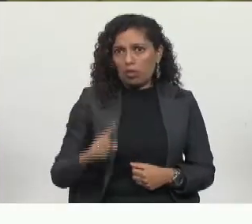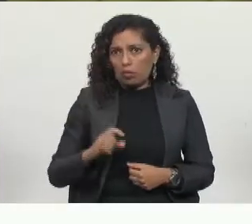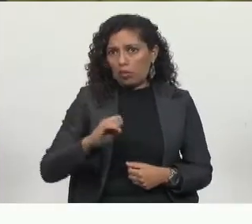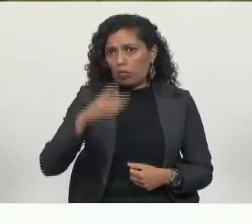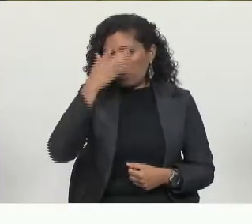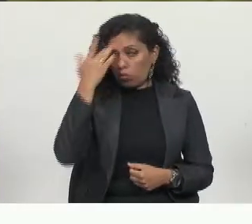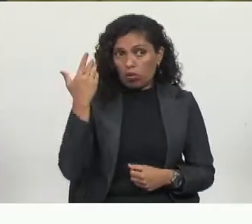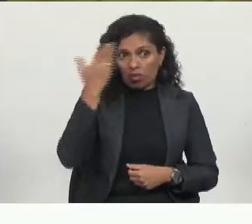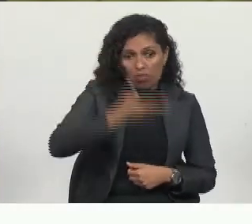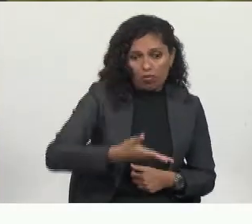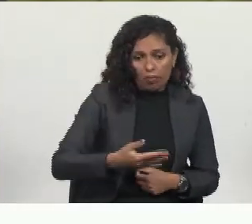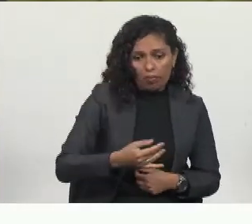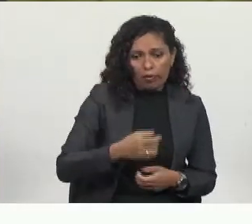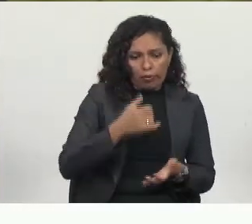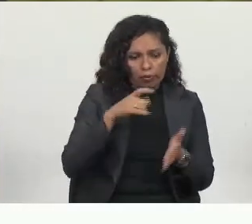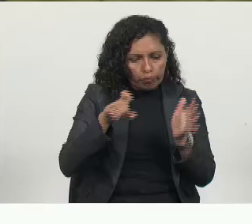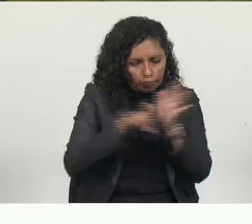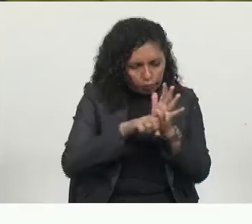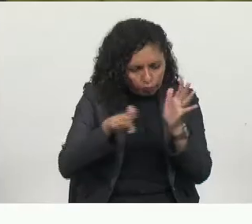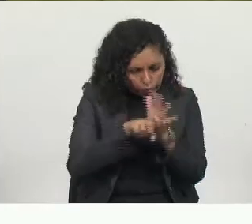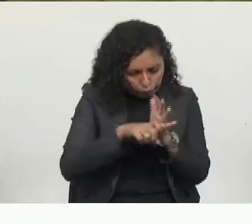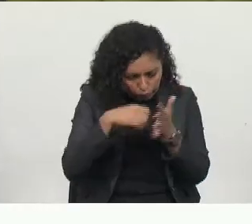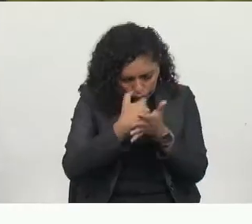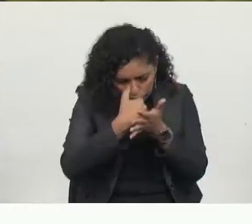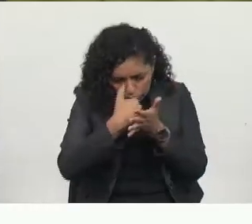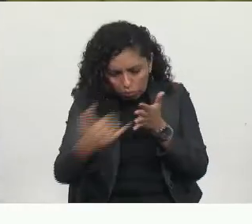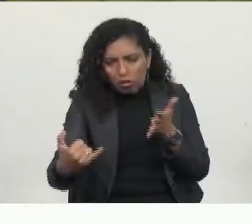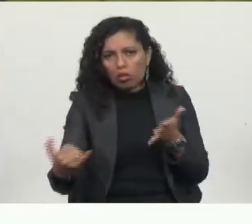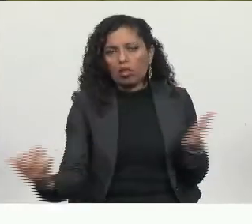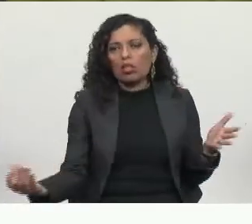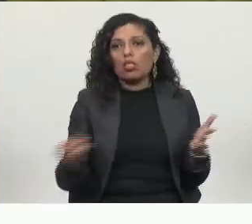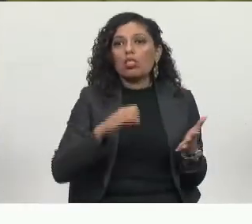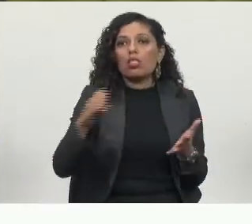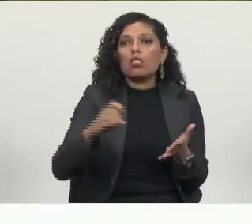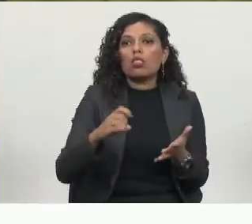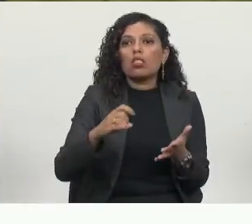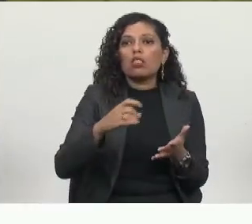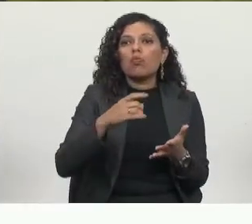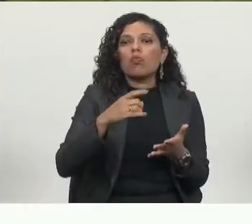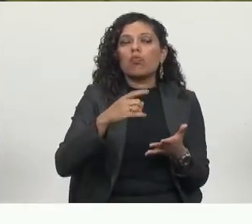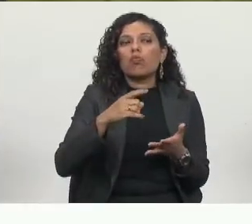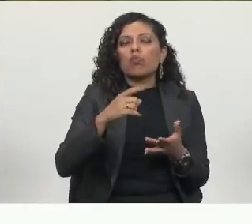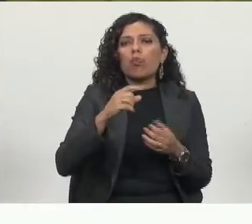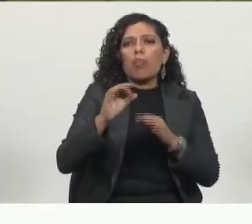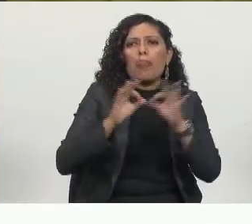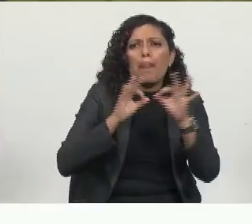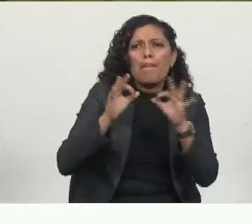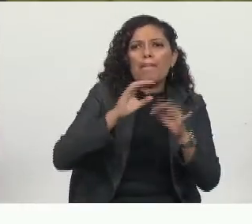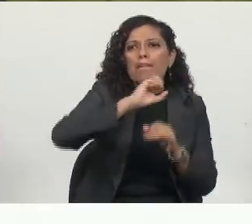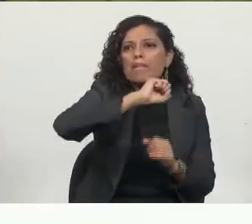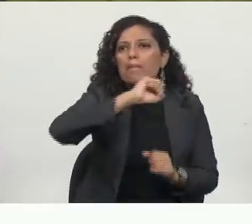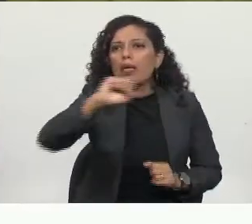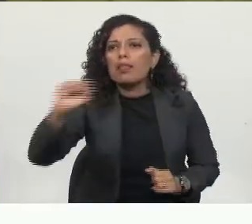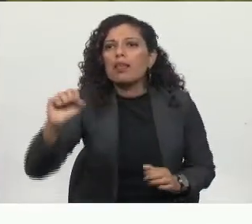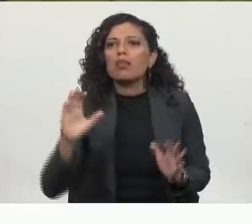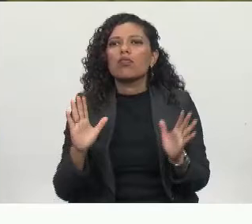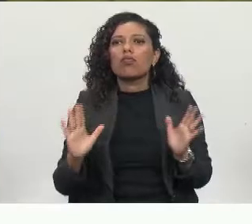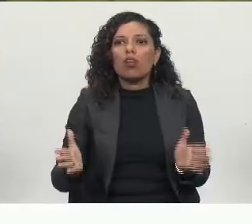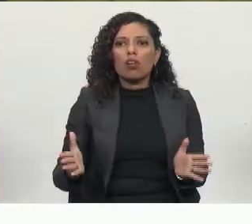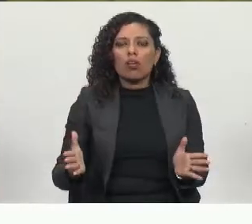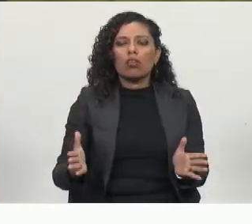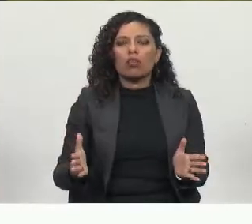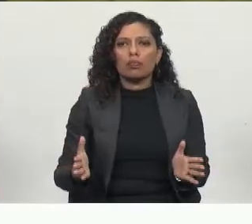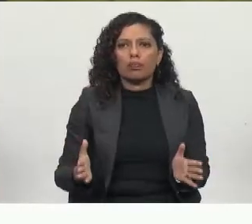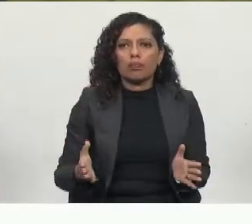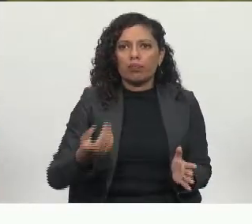usa drogas, ou se quem vai lá é uma pessoa que já atentou contra a vida de alguém e quer atentar contra a nossa